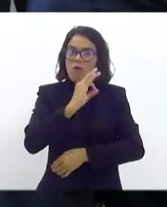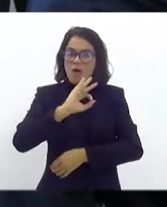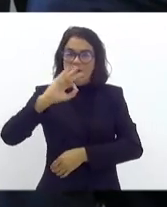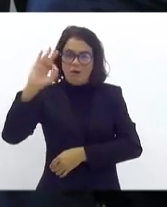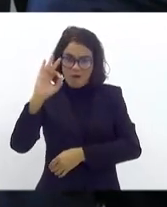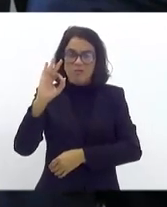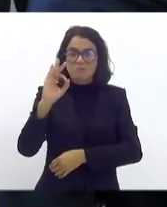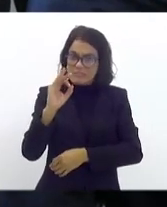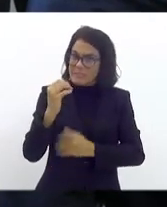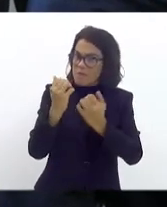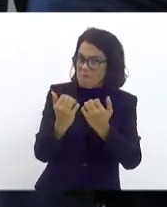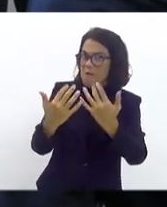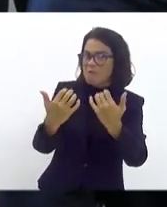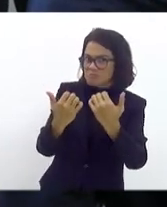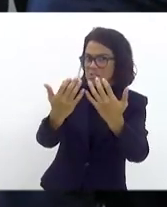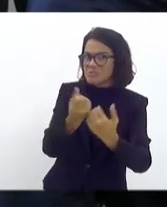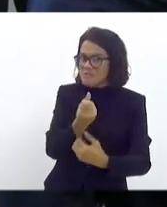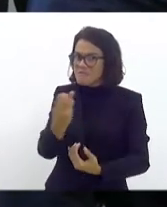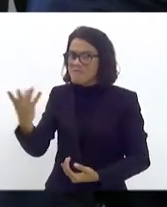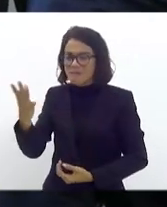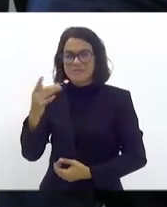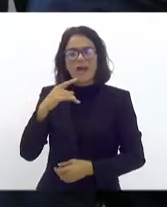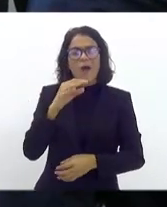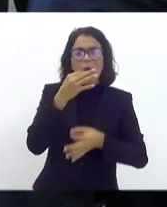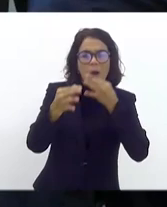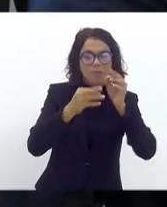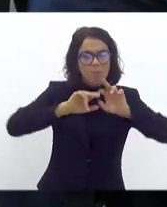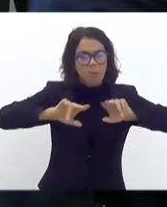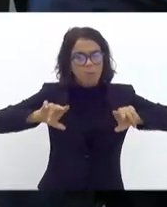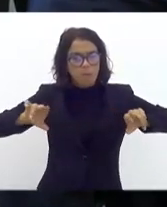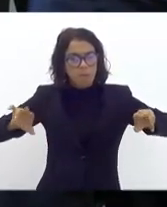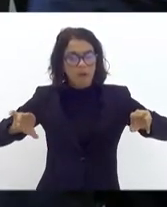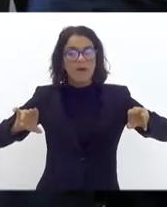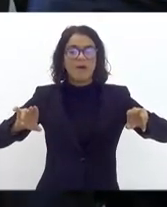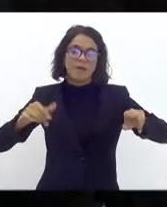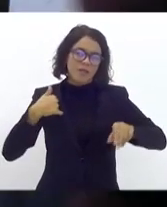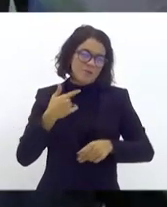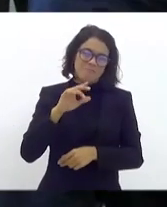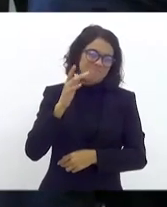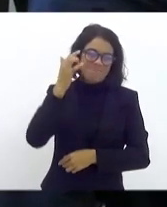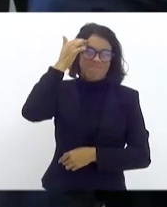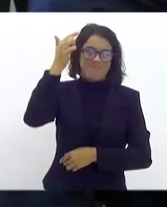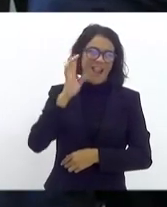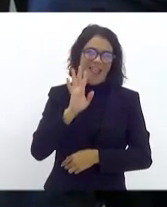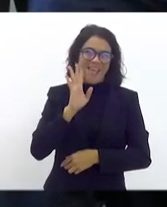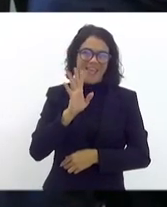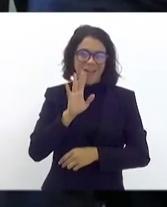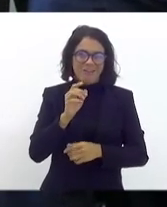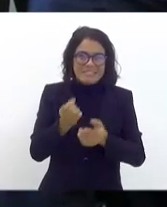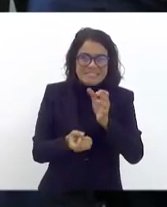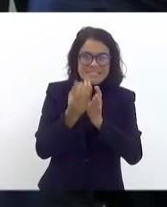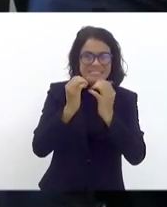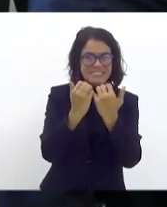aqui algumas audiências que têm sido audiências de diferentes opiniões. Eu não acho legal, nesse primeiro momento, a gente fazer uma audiência onde a gente não